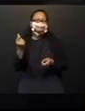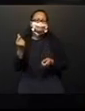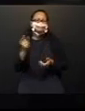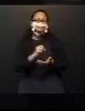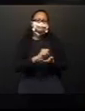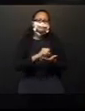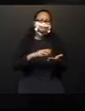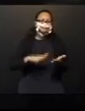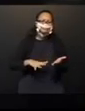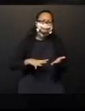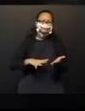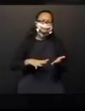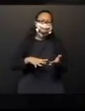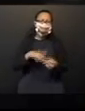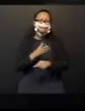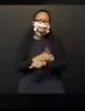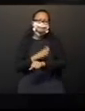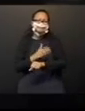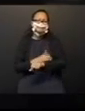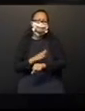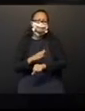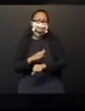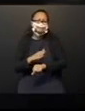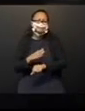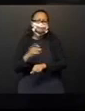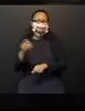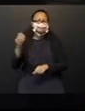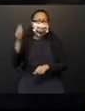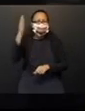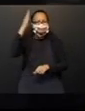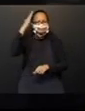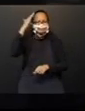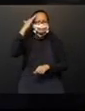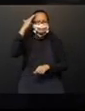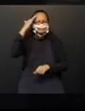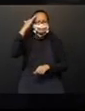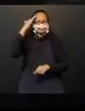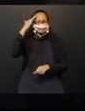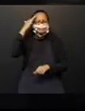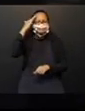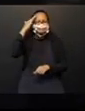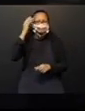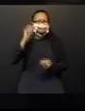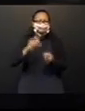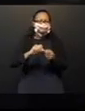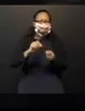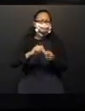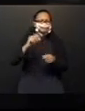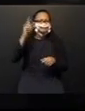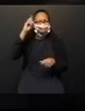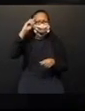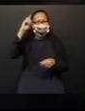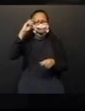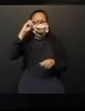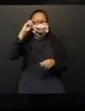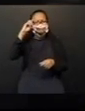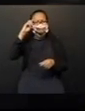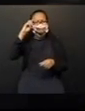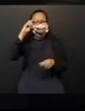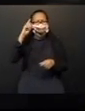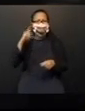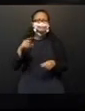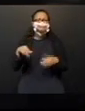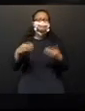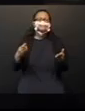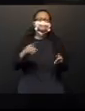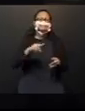treina tanto a cabecinha da gente. Então, façam isso no dia a dia. Quando você for comprar alguma coisa para a mãe, para o pai, para